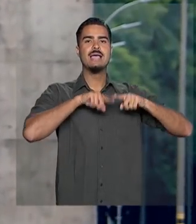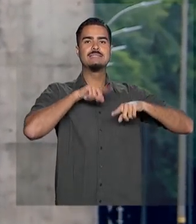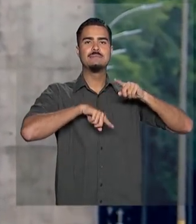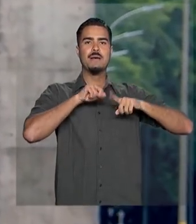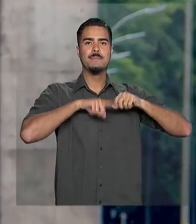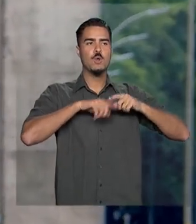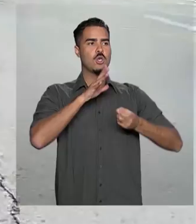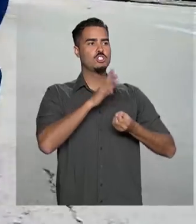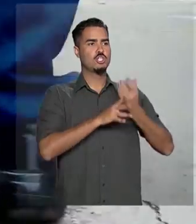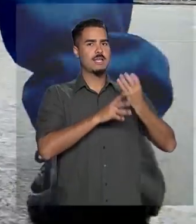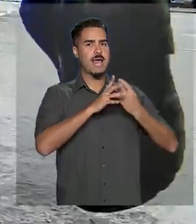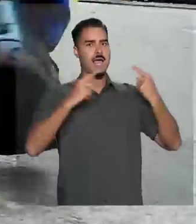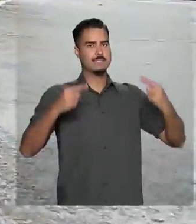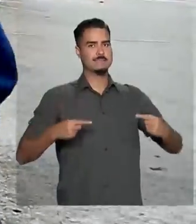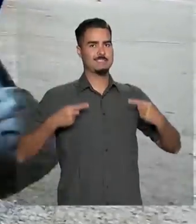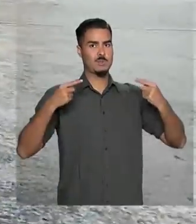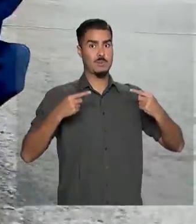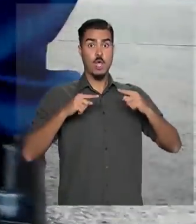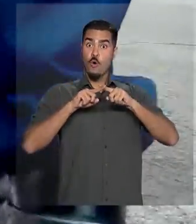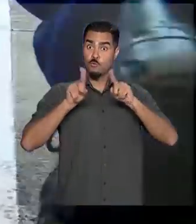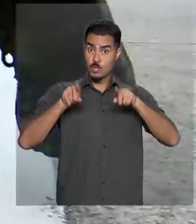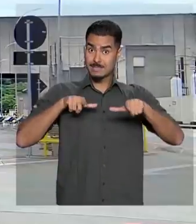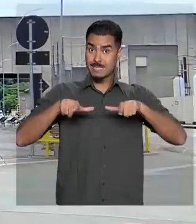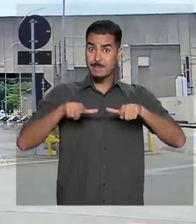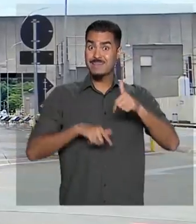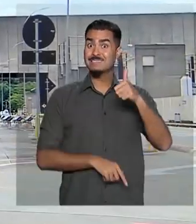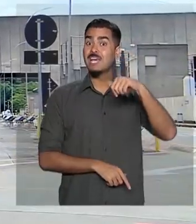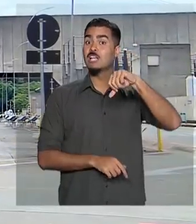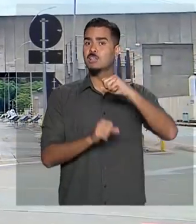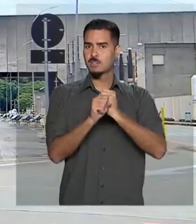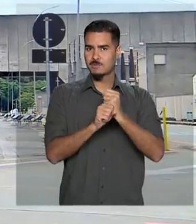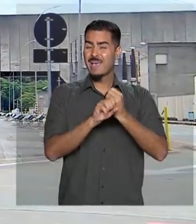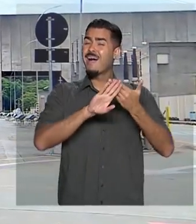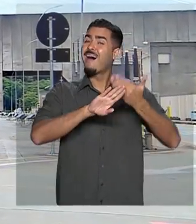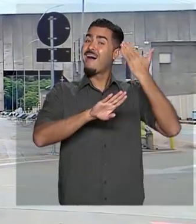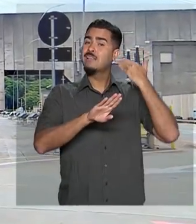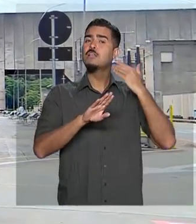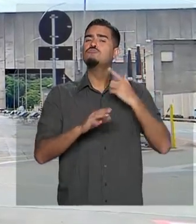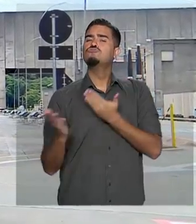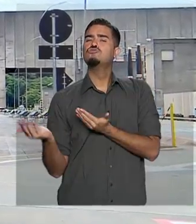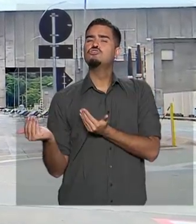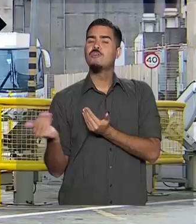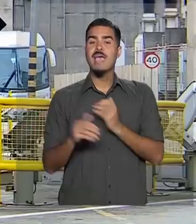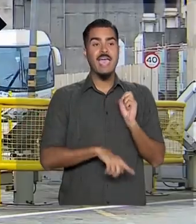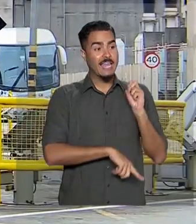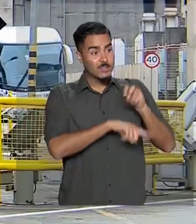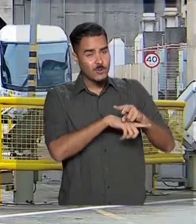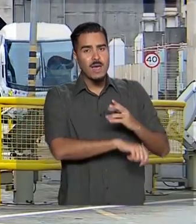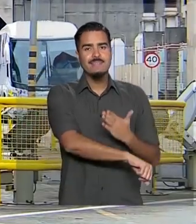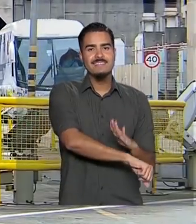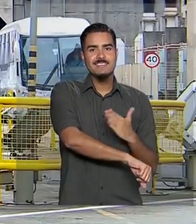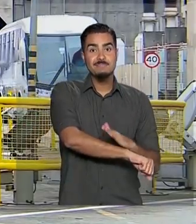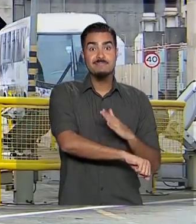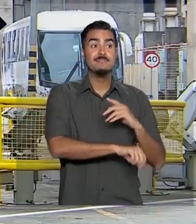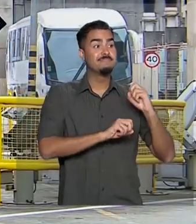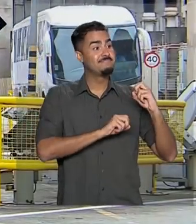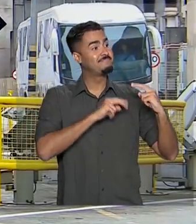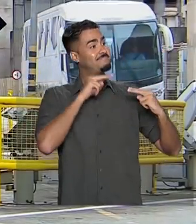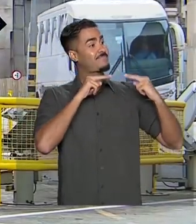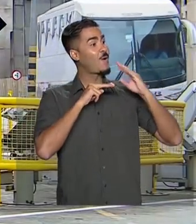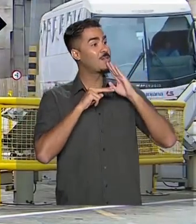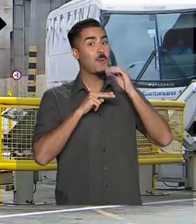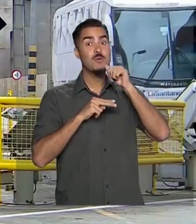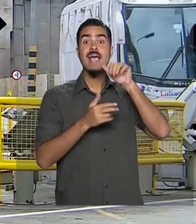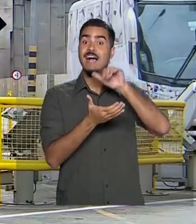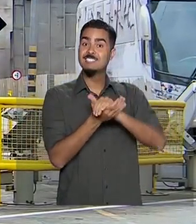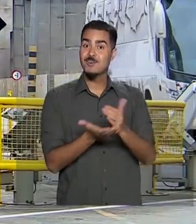geração. Funcionário de Itaipu há 19 anos, ele entrou como trainee. Aqui conheceu a esposa, uma